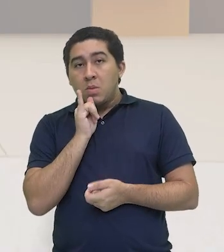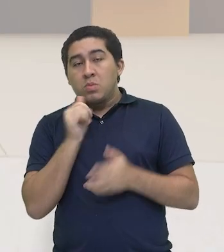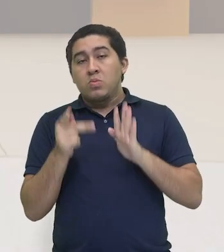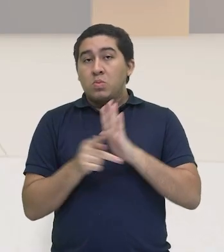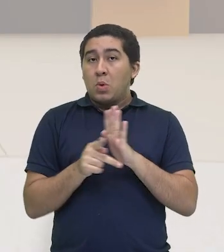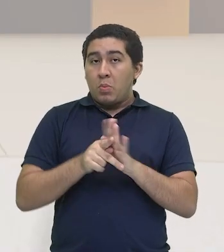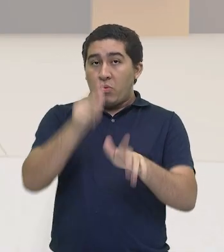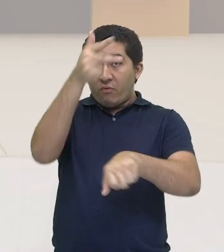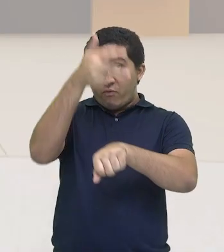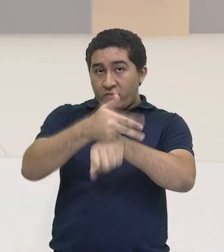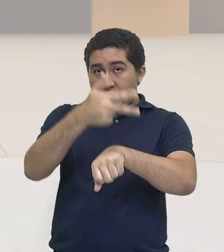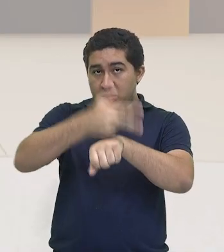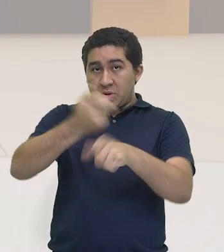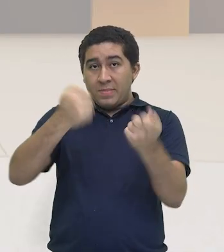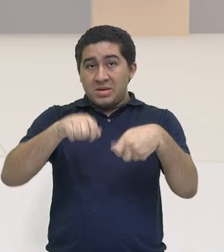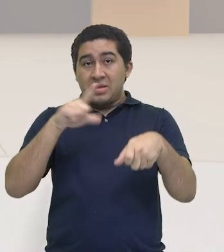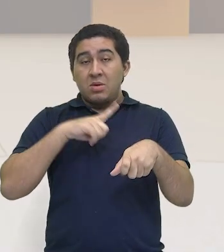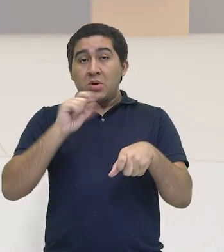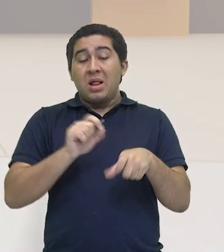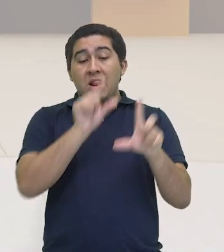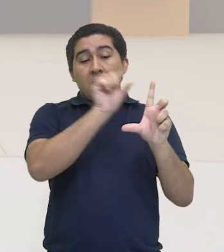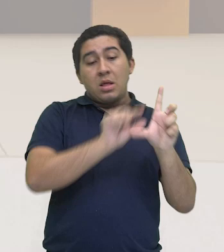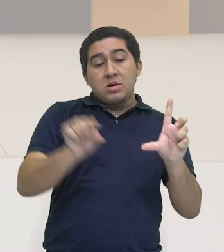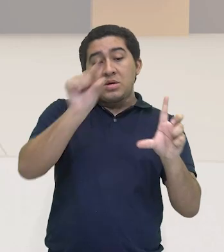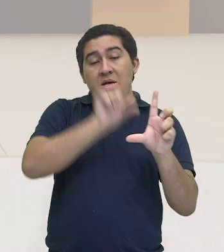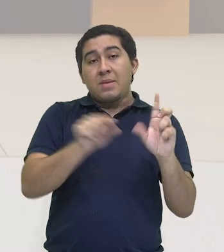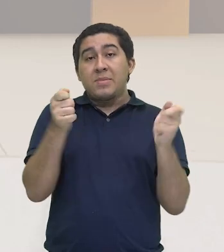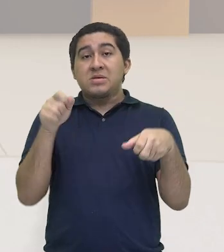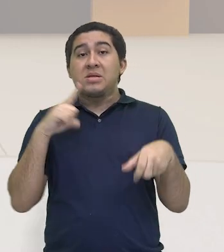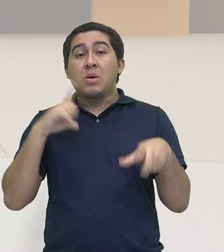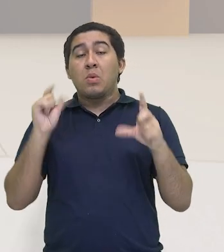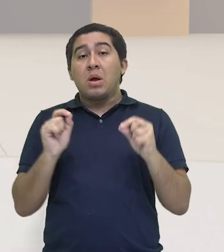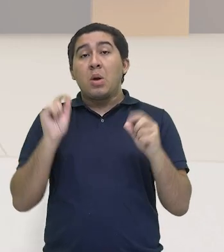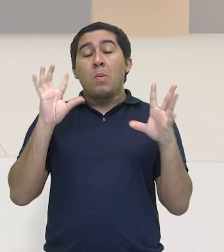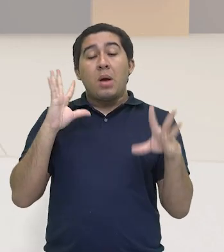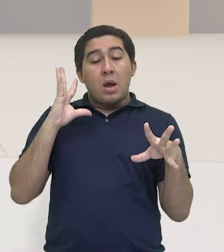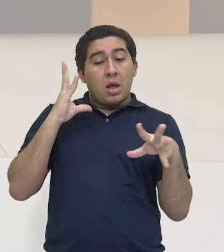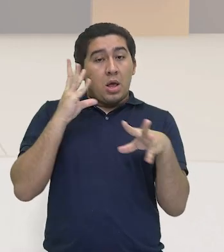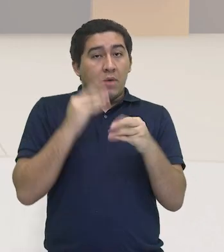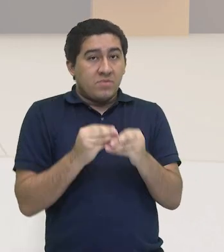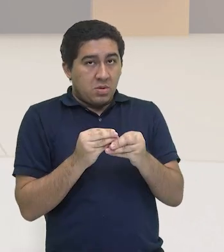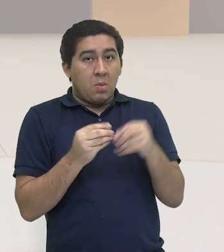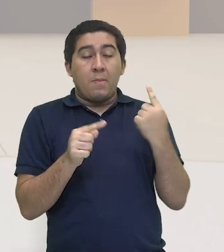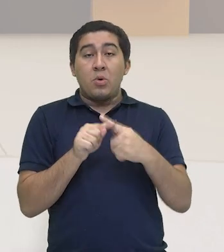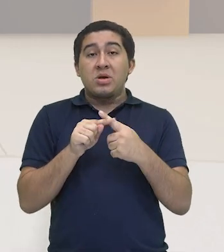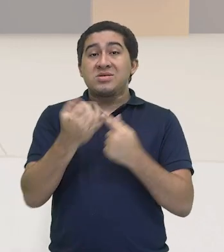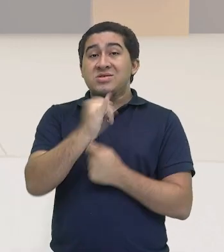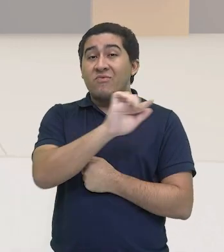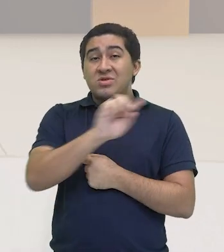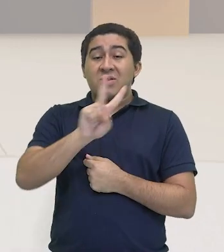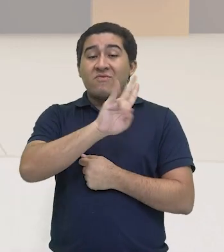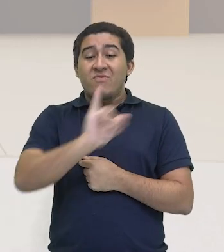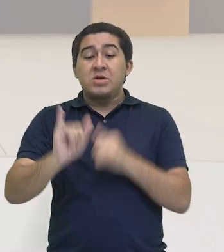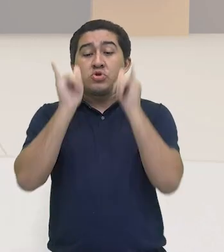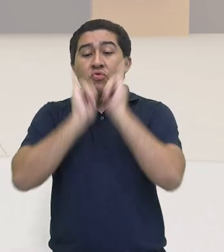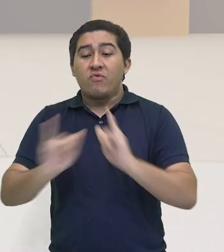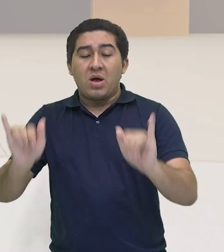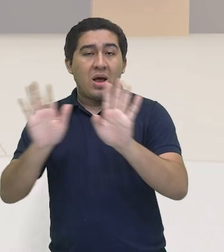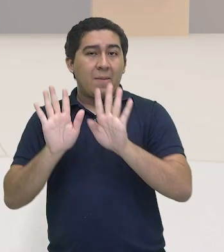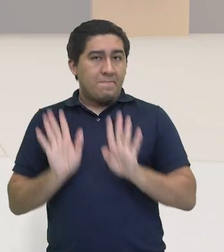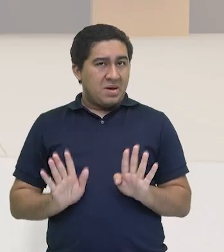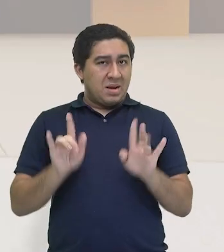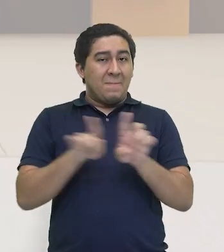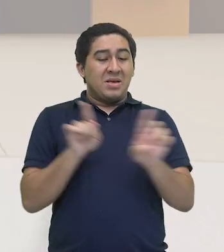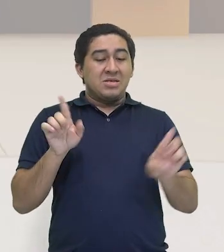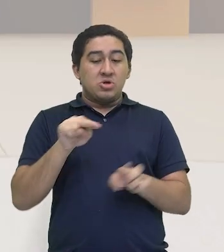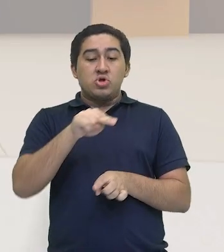do documentário, precisa ter uma revisão, professora, né? Sim. Porque se você vai divulgar, mas é do jeito que